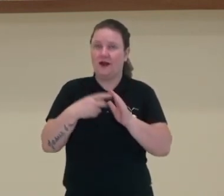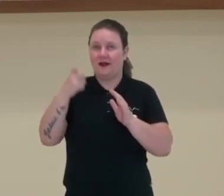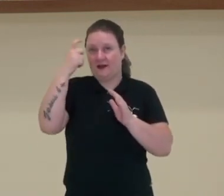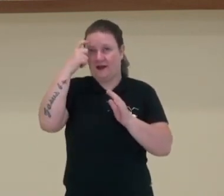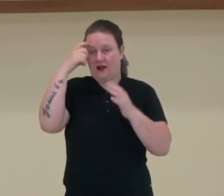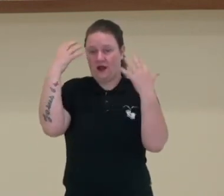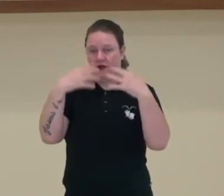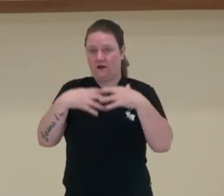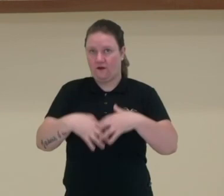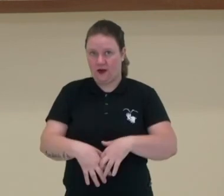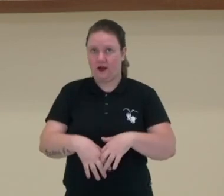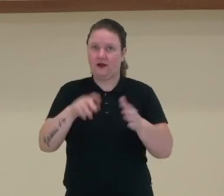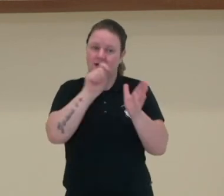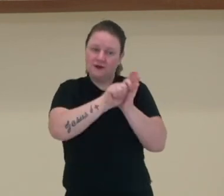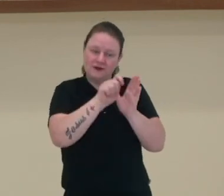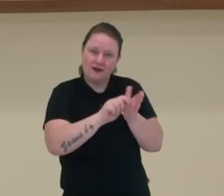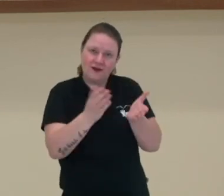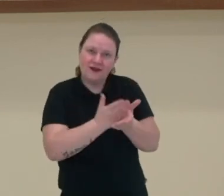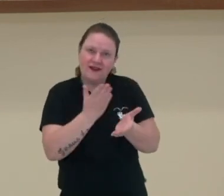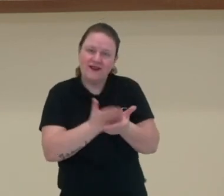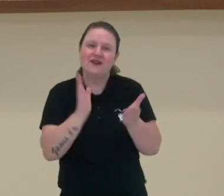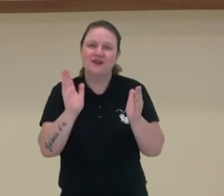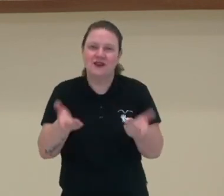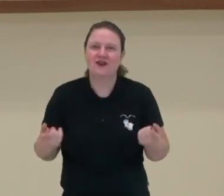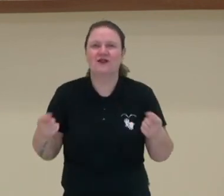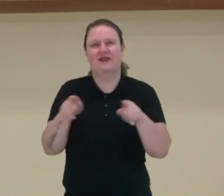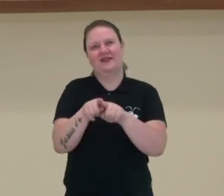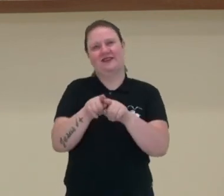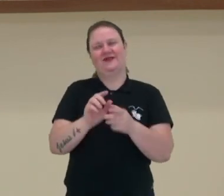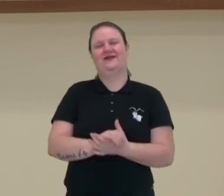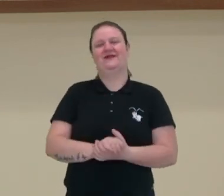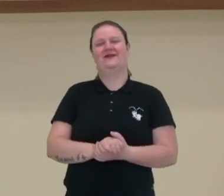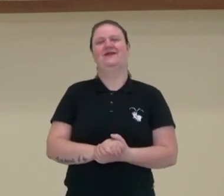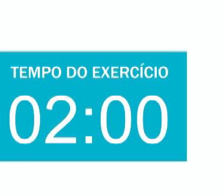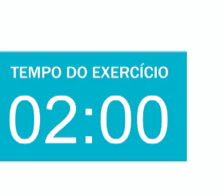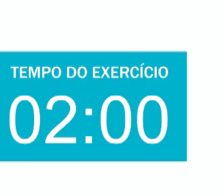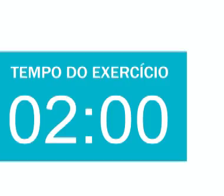escreva lá no teu caderno e nós já voltamos.